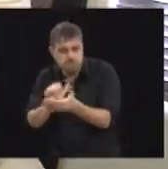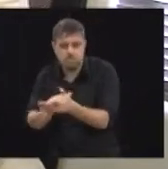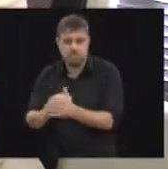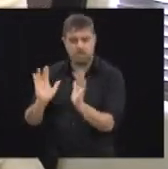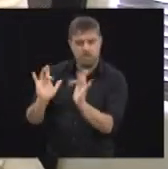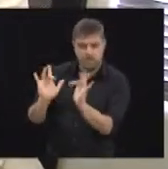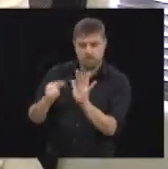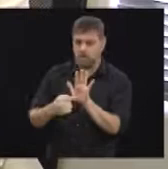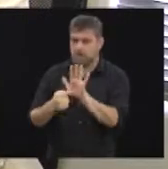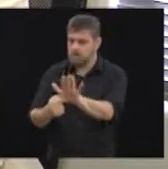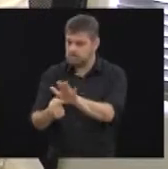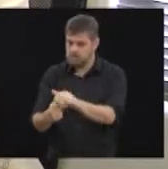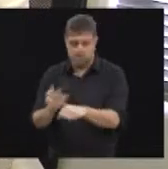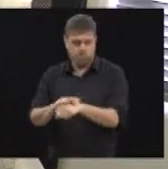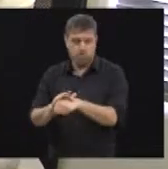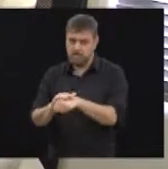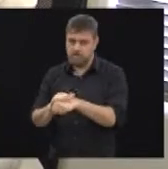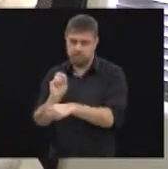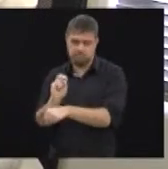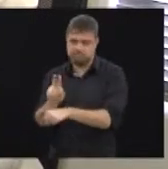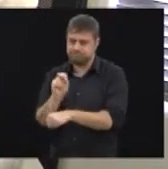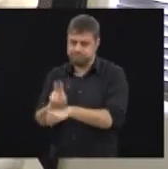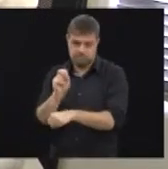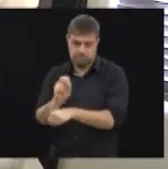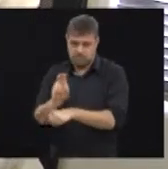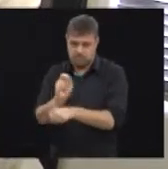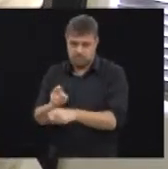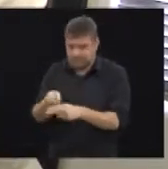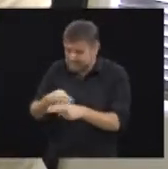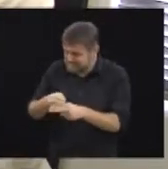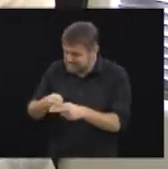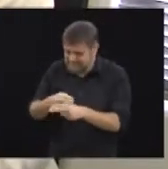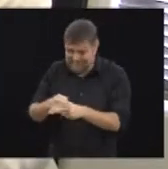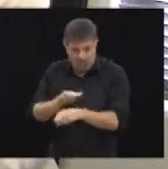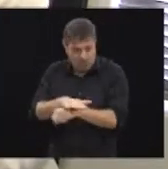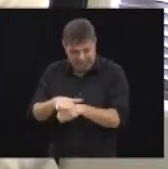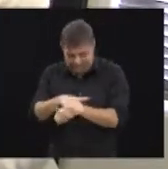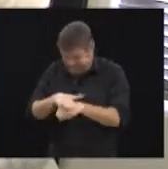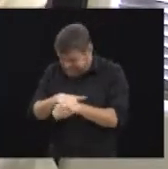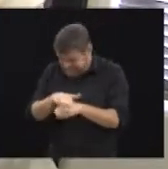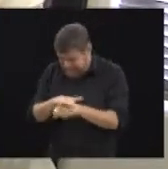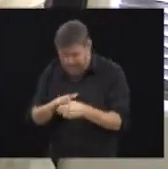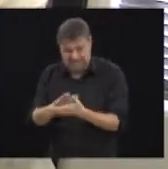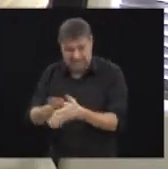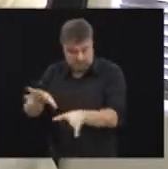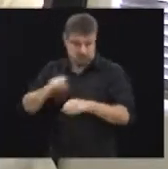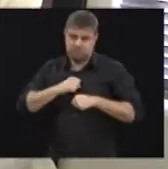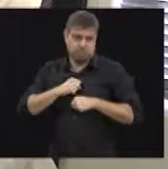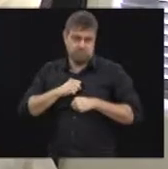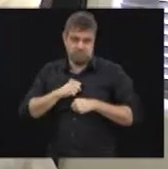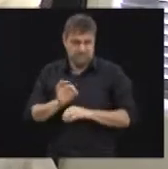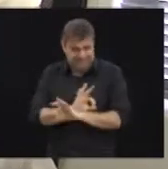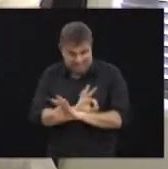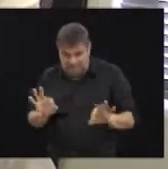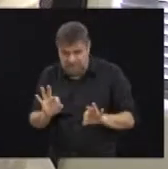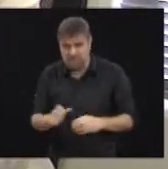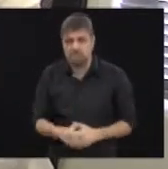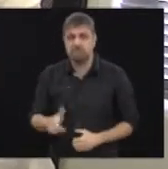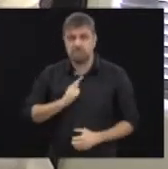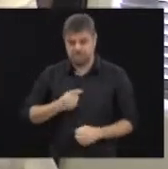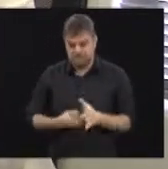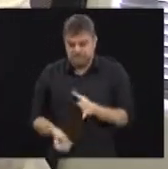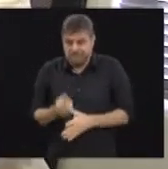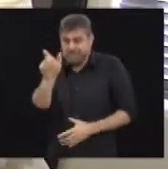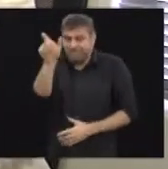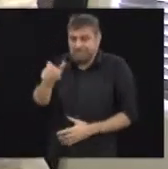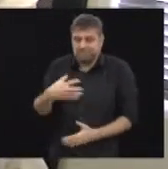para falar que não tem nada a ver com doença sexualmente transmissível, que não pega, que não é contagioso. Isso é